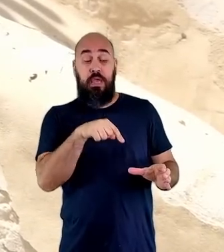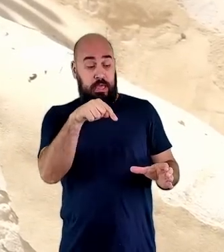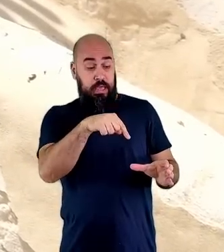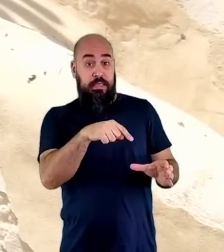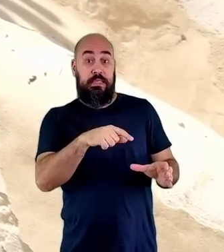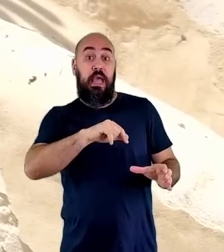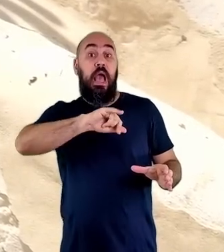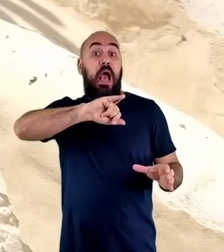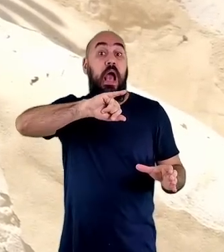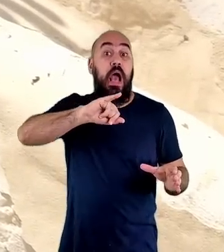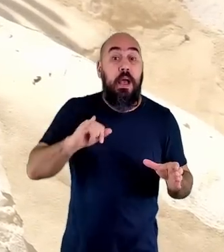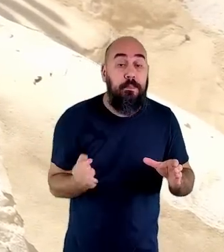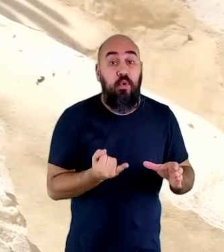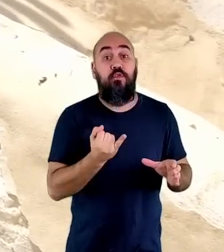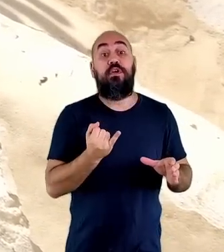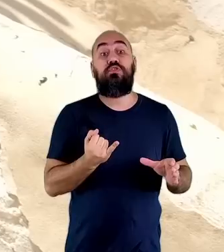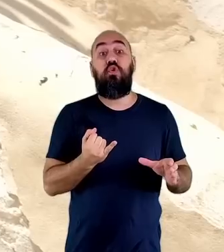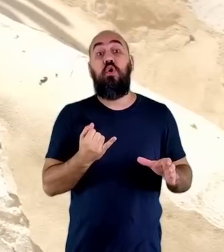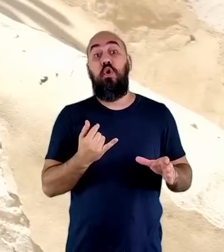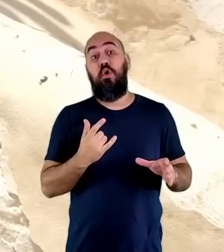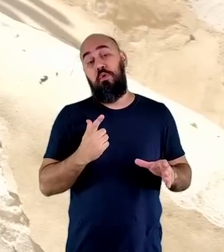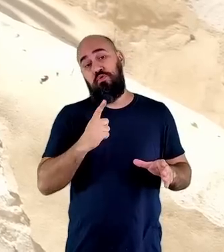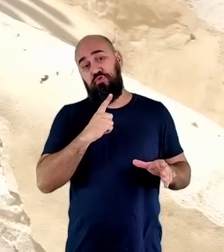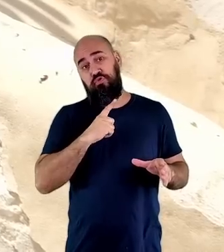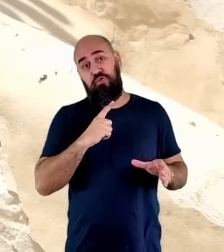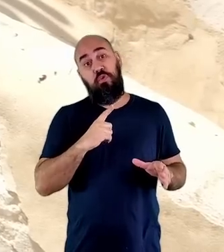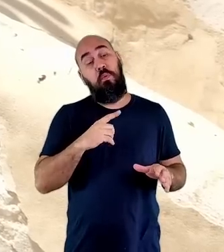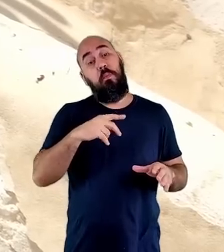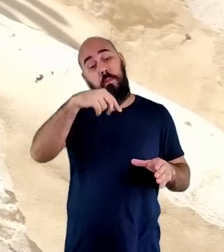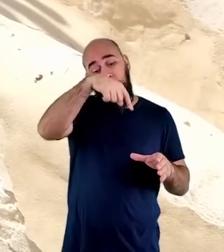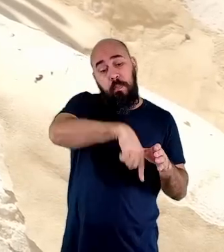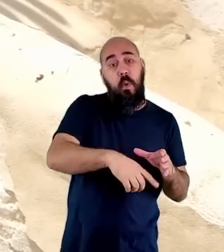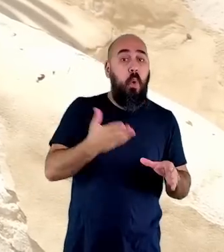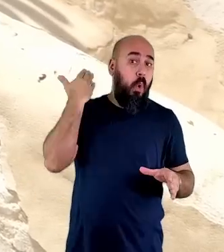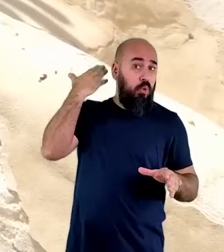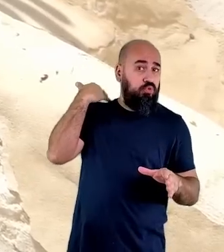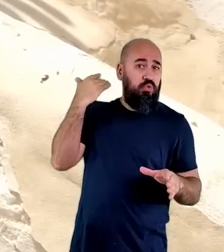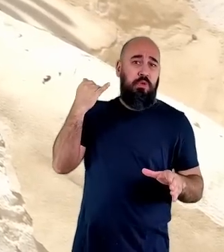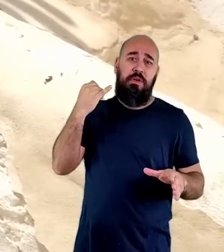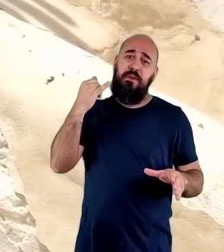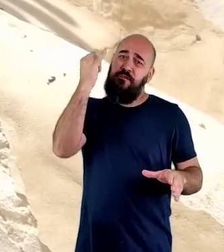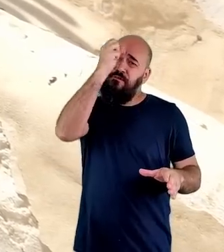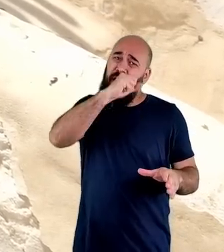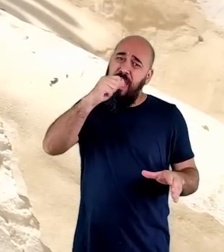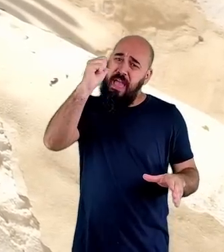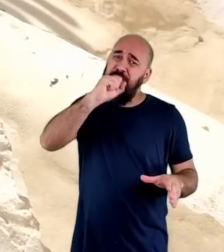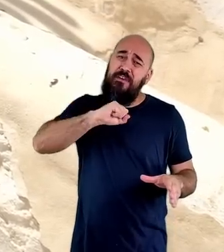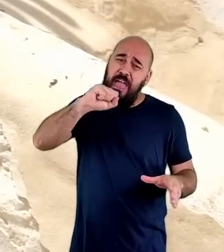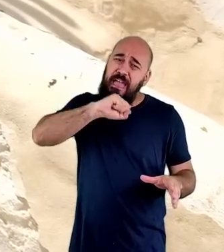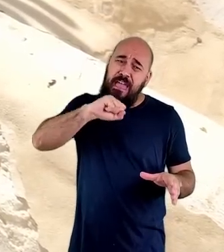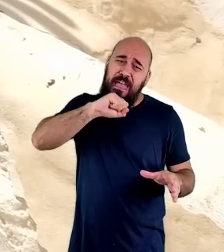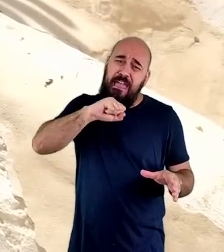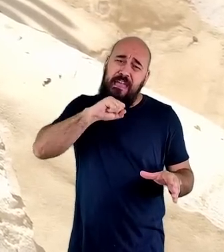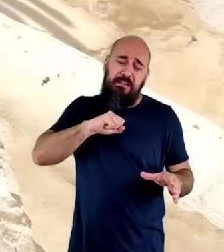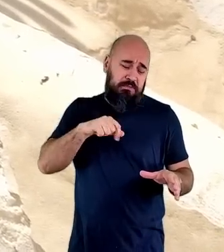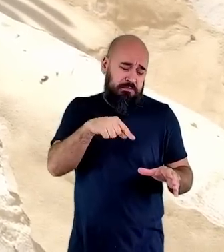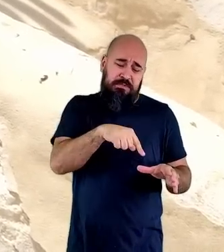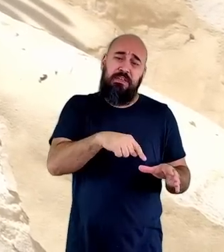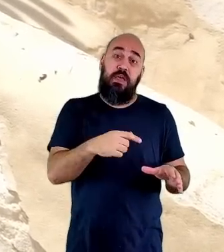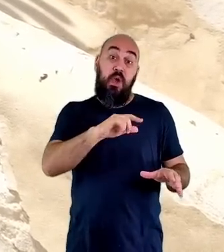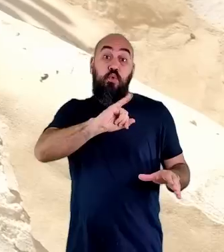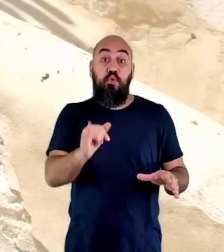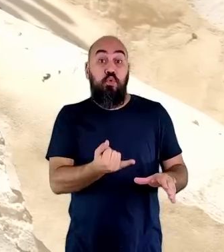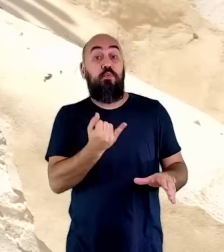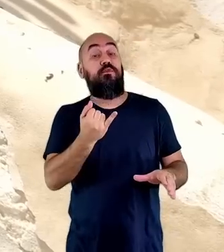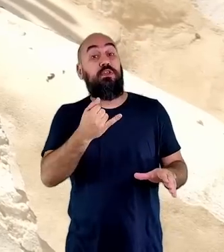ser o reaproveitamento de outro poço que havia no período do bronze. Aí nós chegaríamos à época de Abraão. Enfim, são muitas